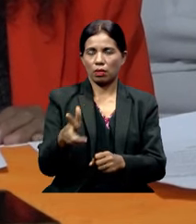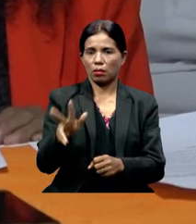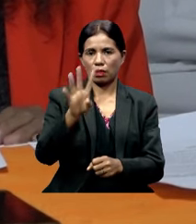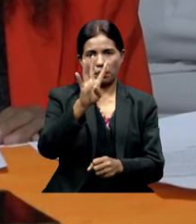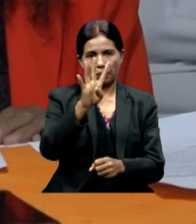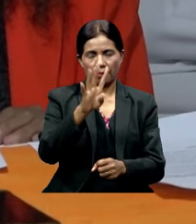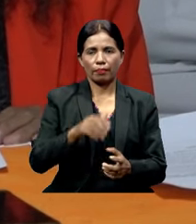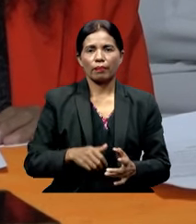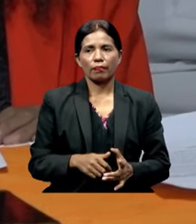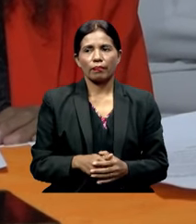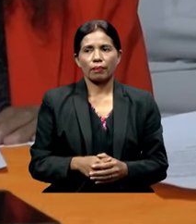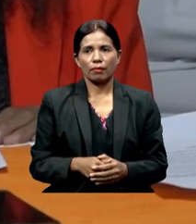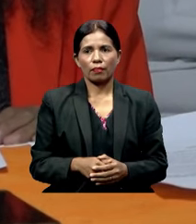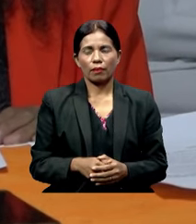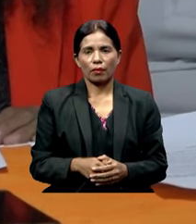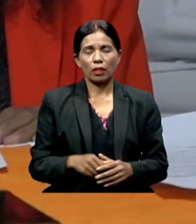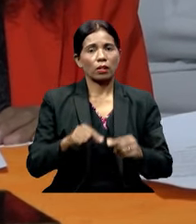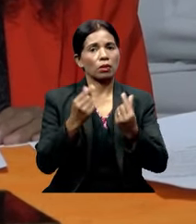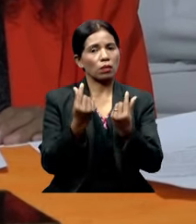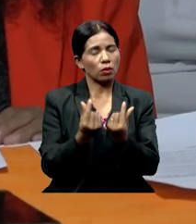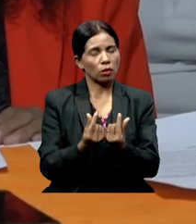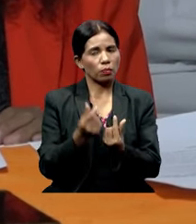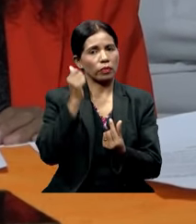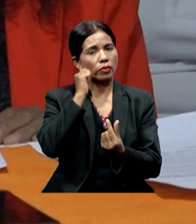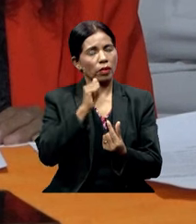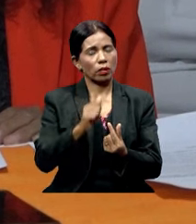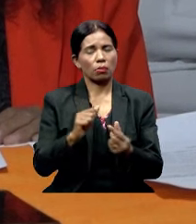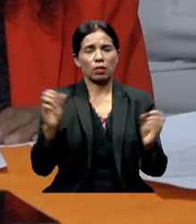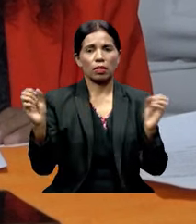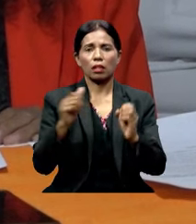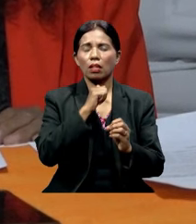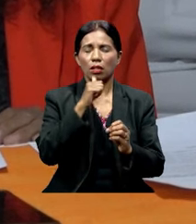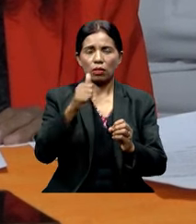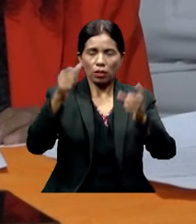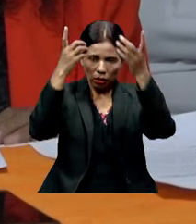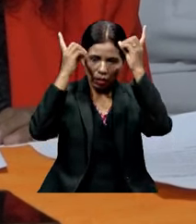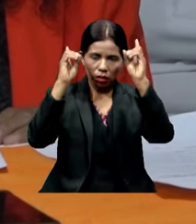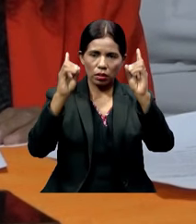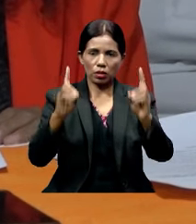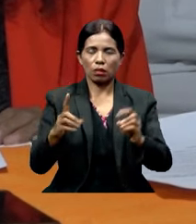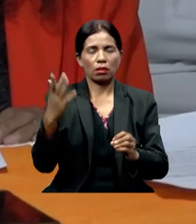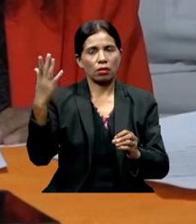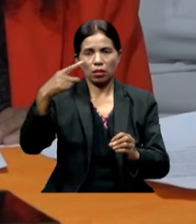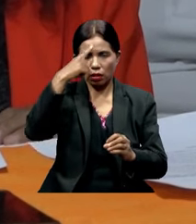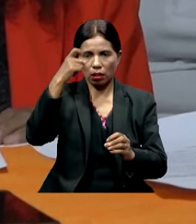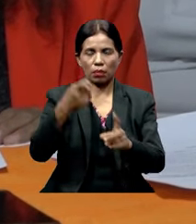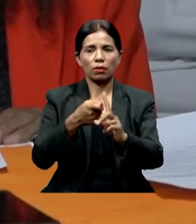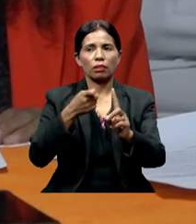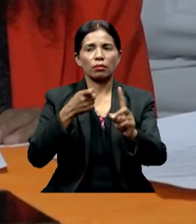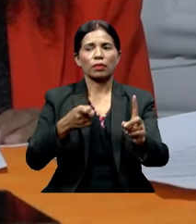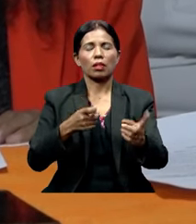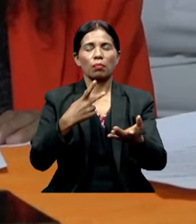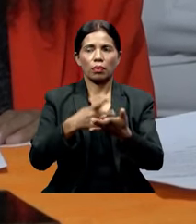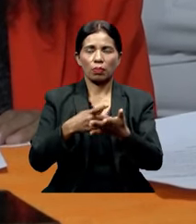hat. Rede Feita Mos lamenta tebes o decisão refere. Tamba husi total